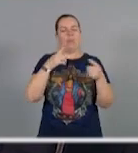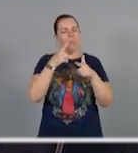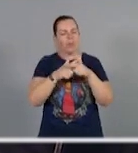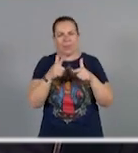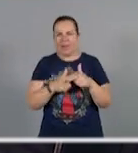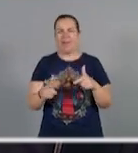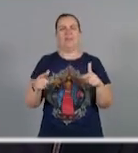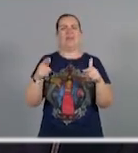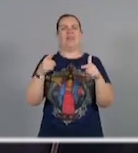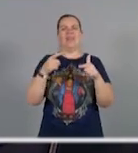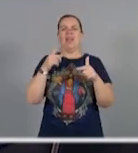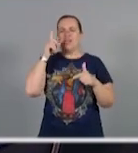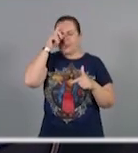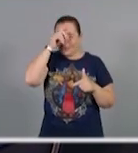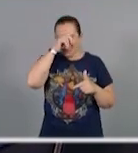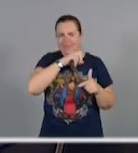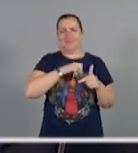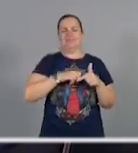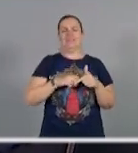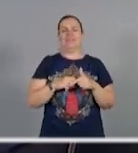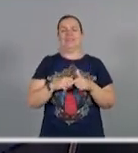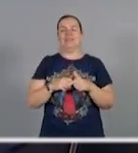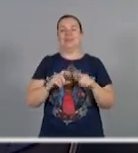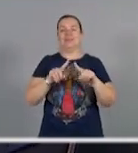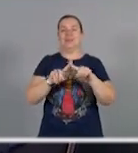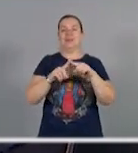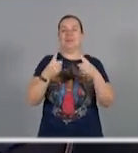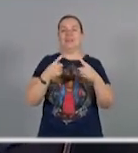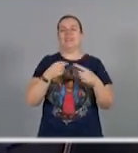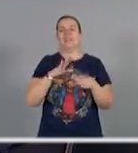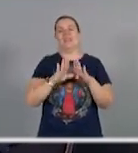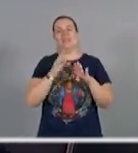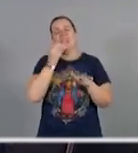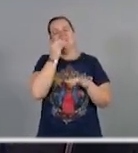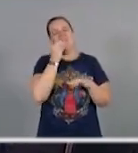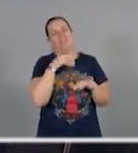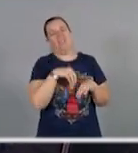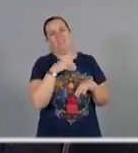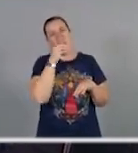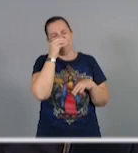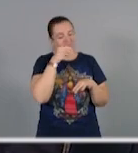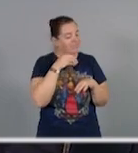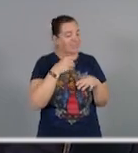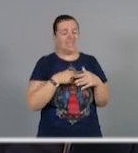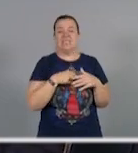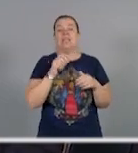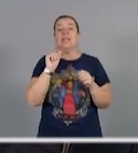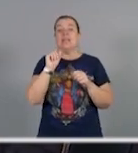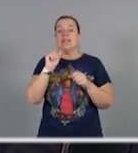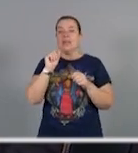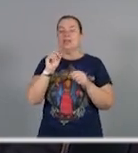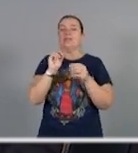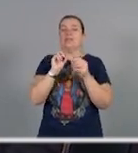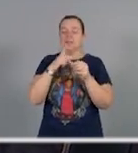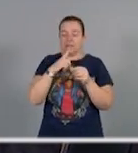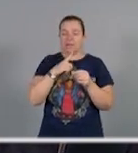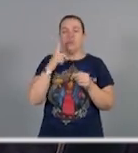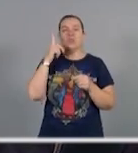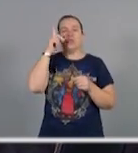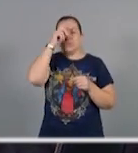problemas, dificuldades. Mas eu fracassei. Quem passou pelo fracasso